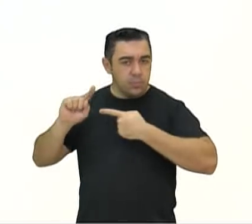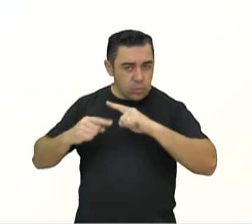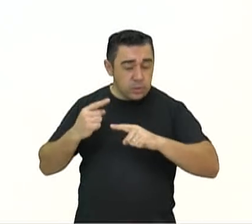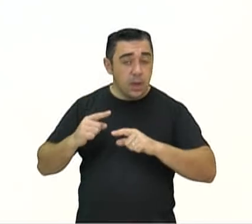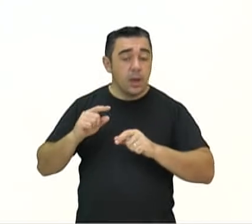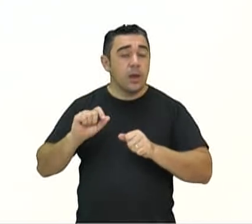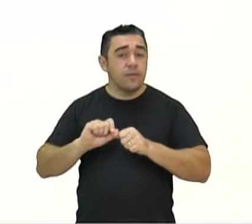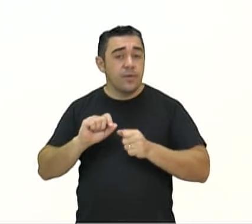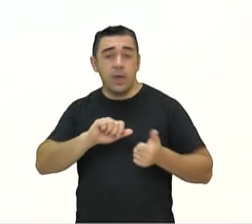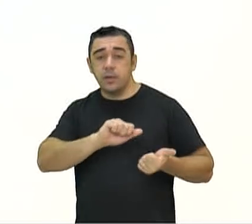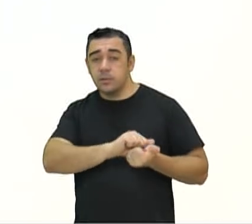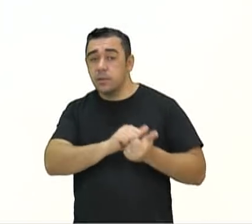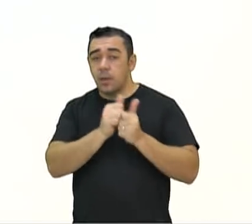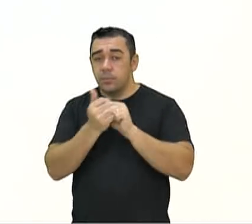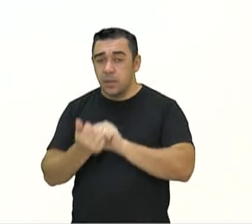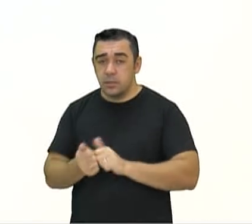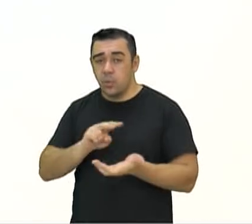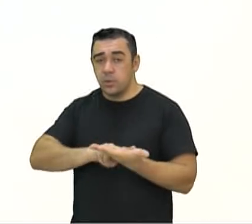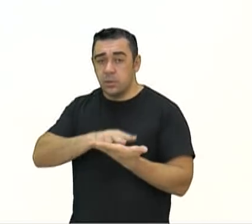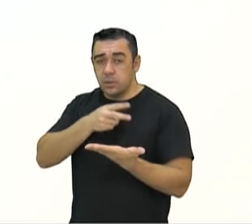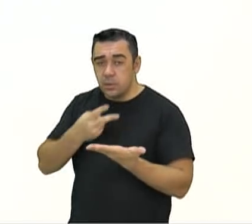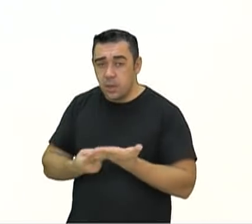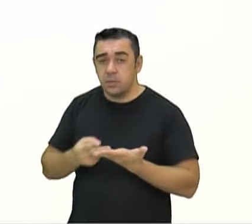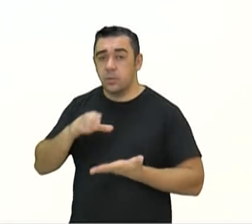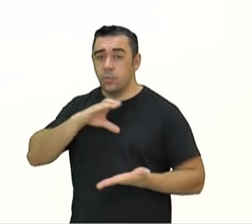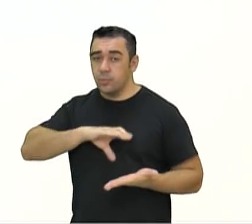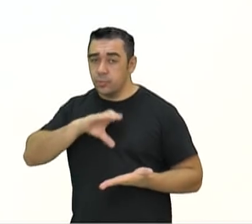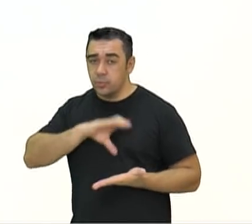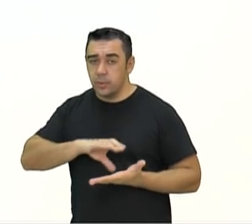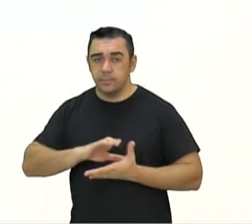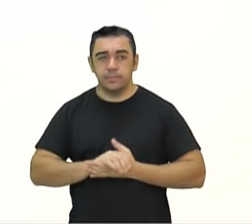a fábula e a adaptou para o português.